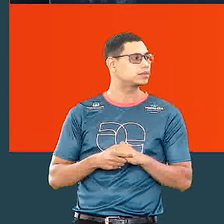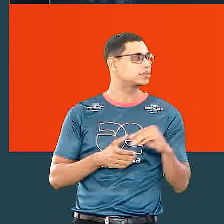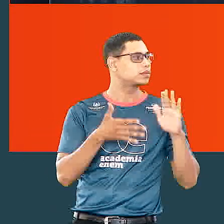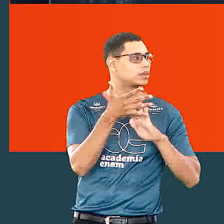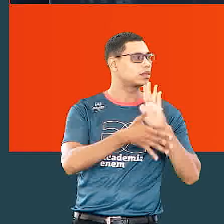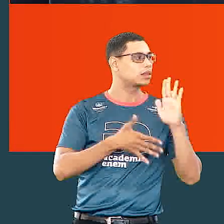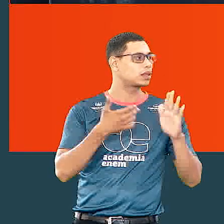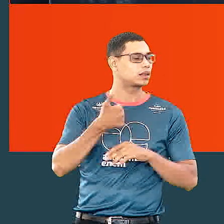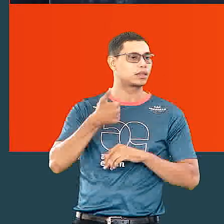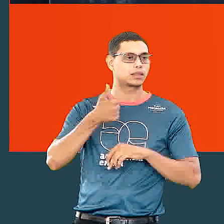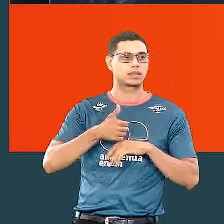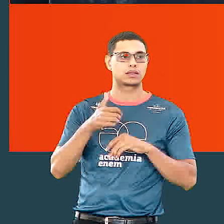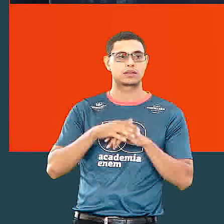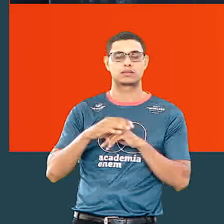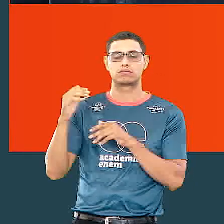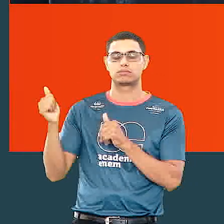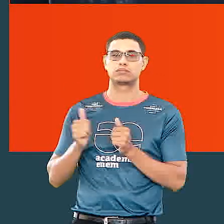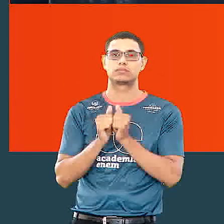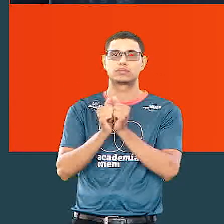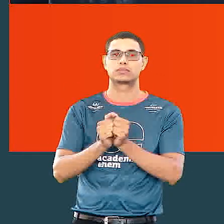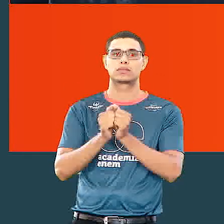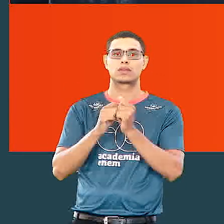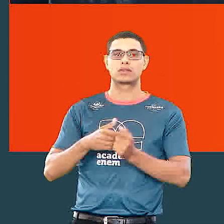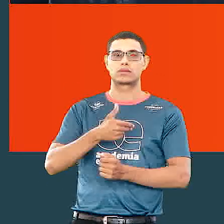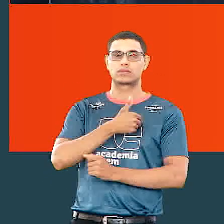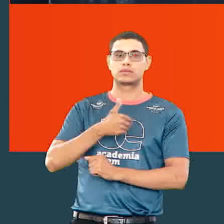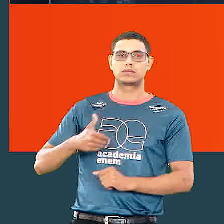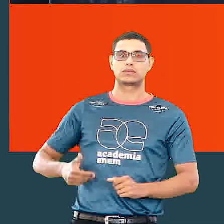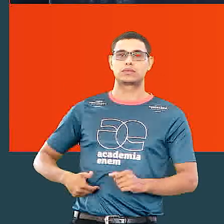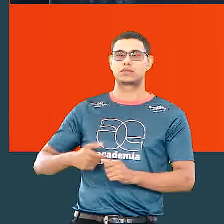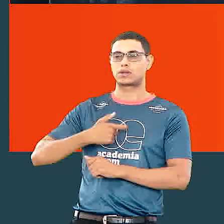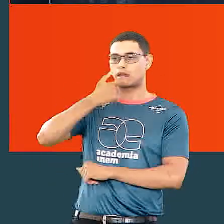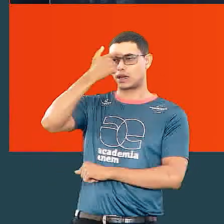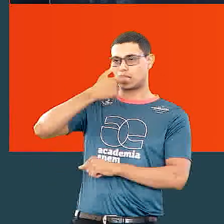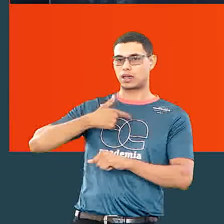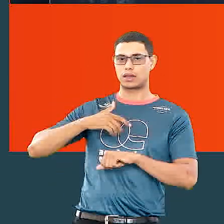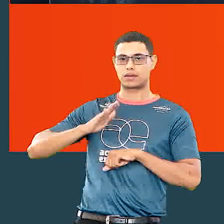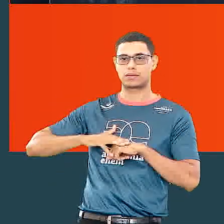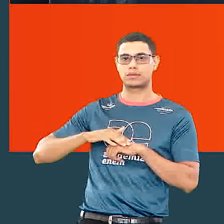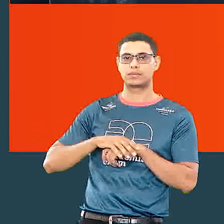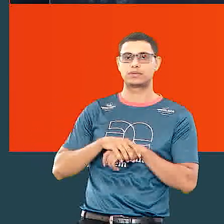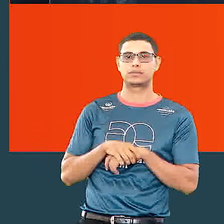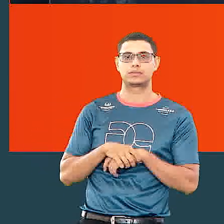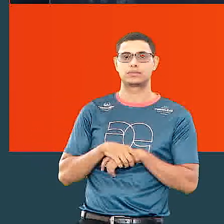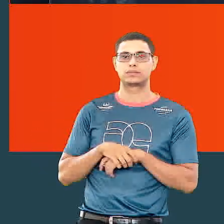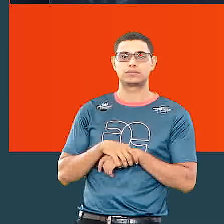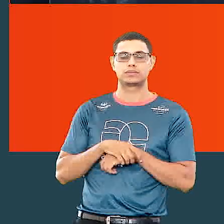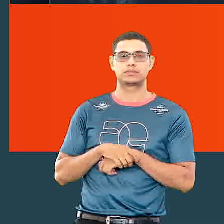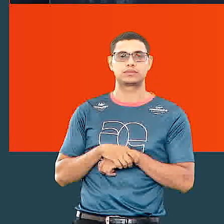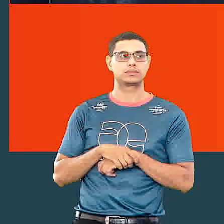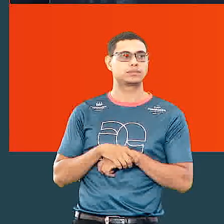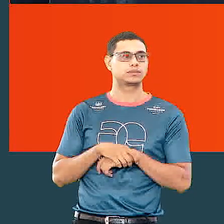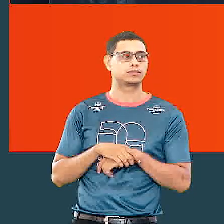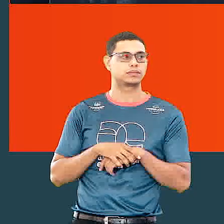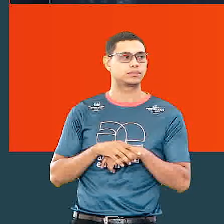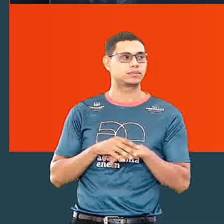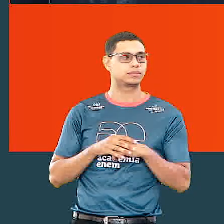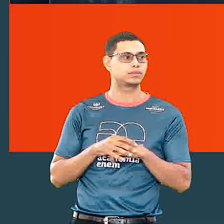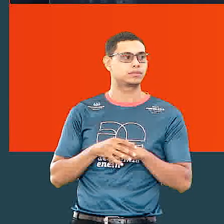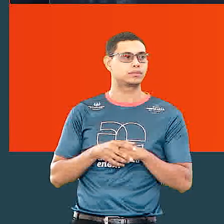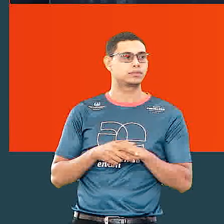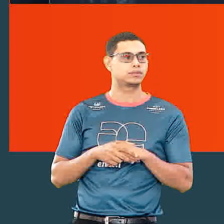Texto 1. Vai comigo. O Estado sou eu. Moi. Moi